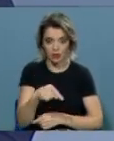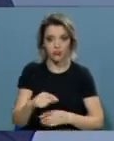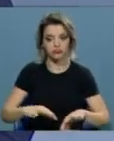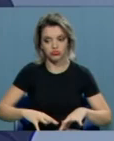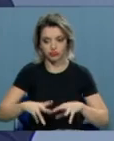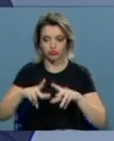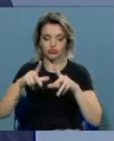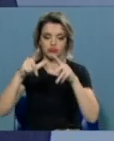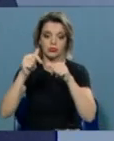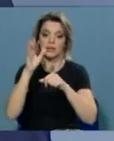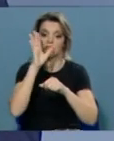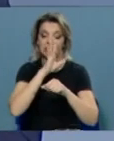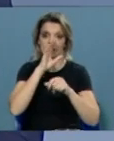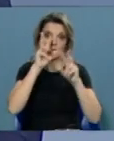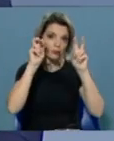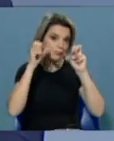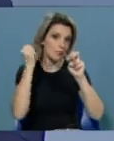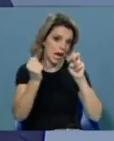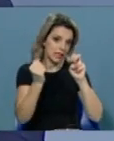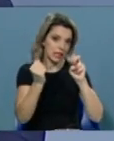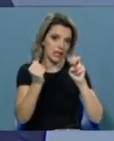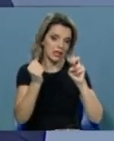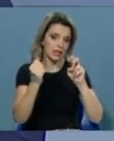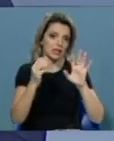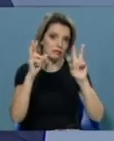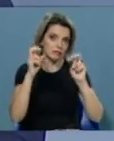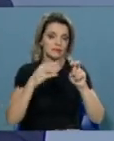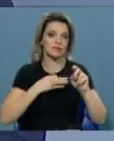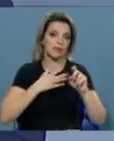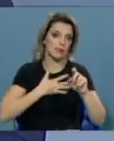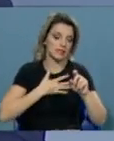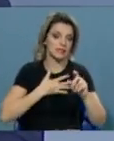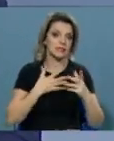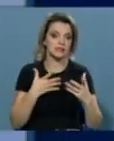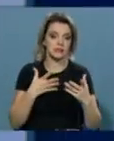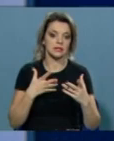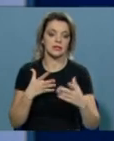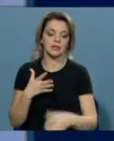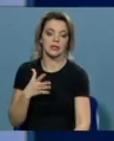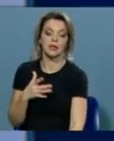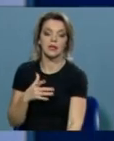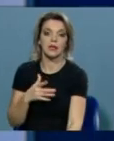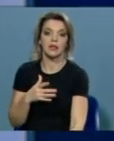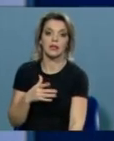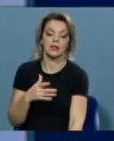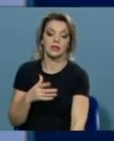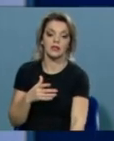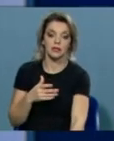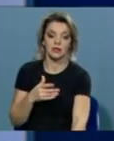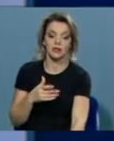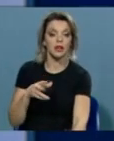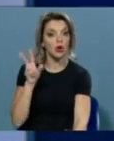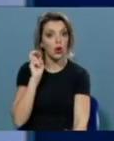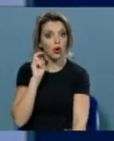com se matarmos entre aspas os empreendedores e as empresas as medidas tem ouvido a